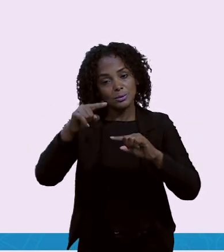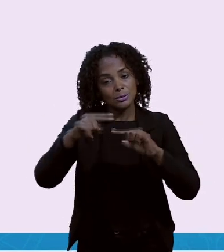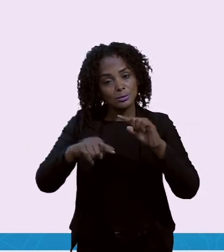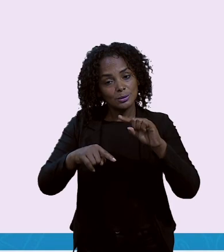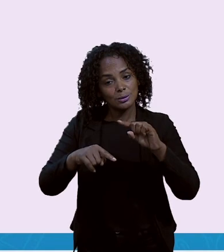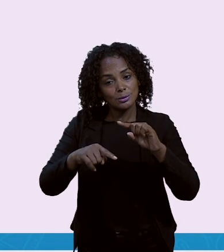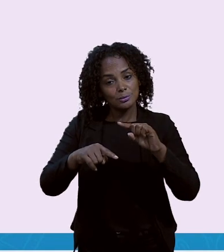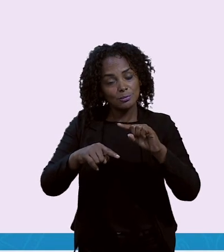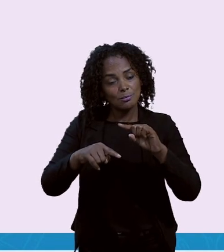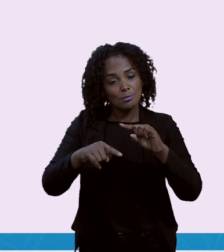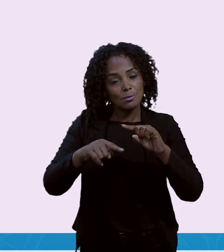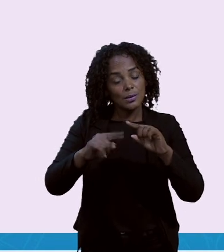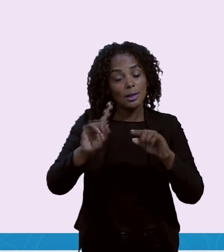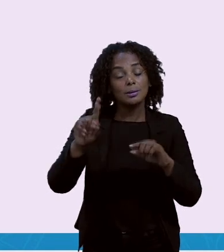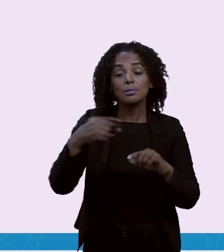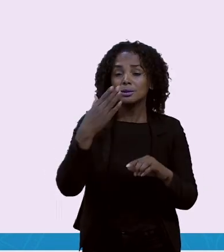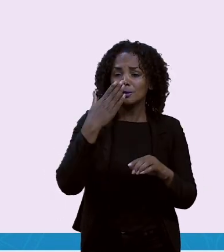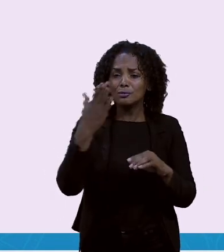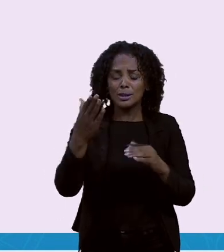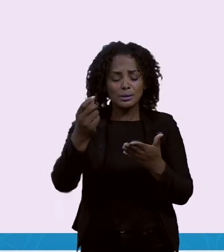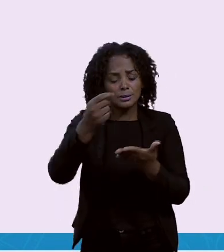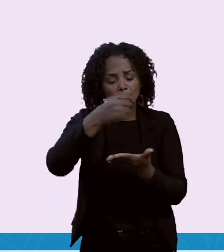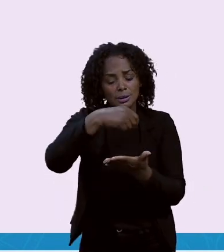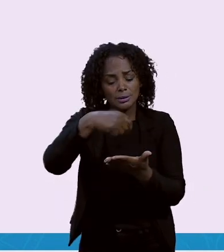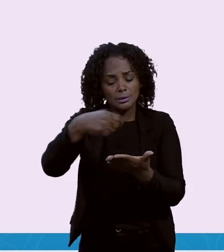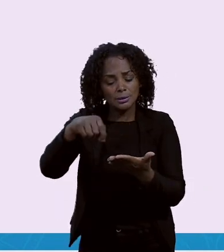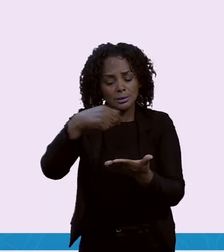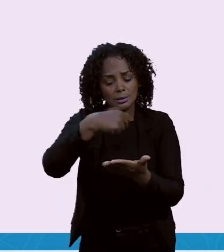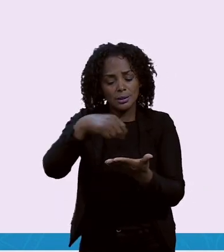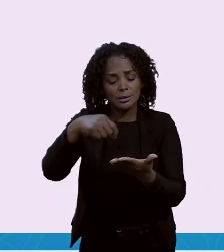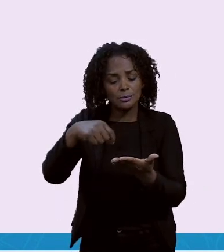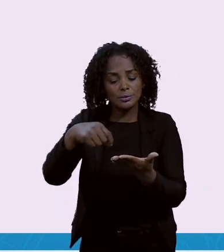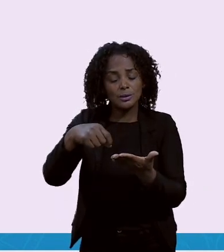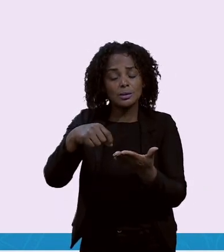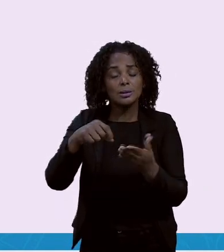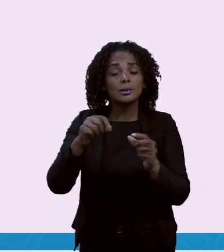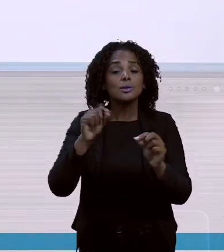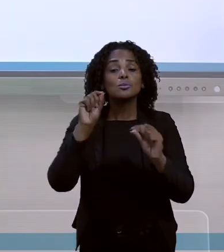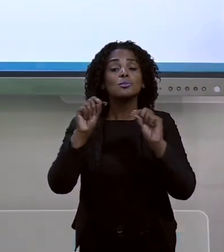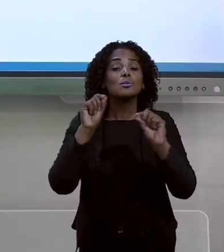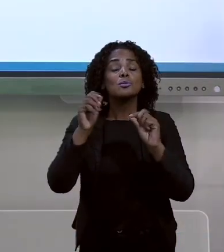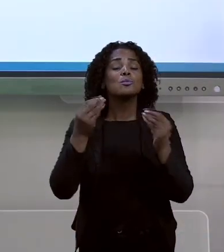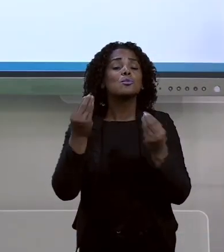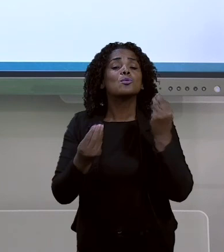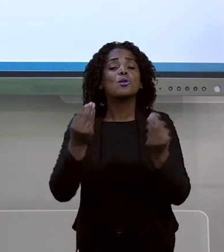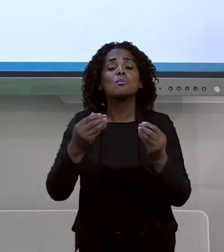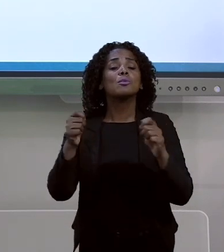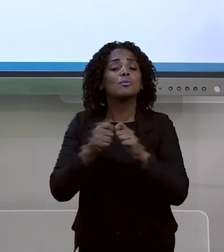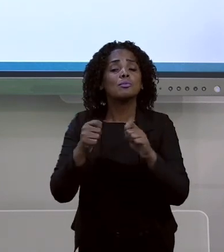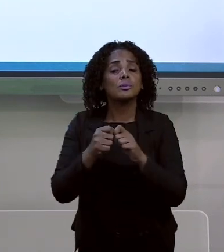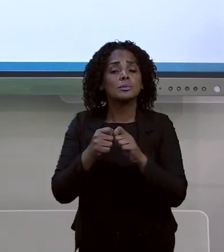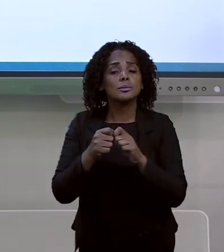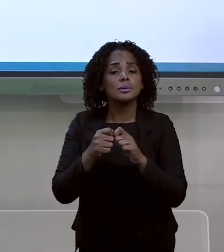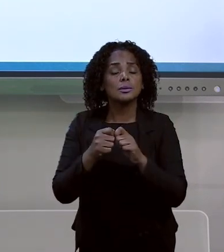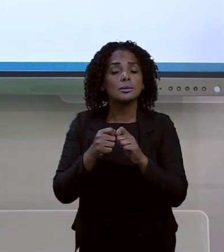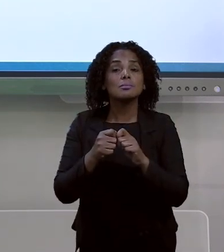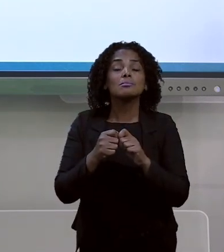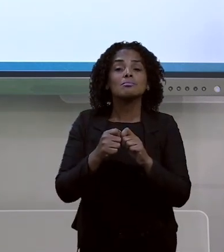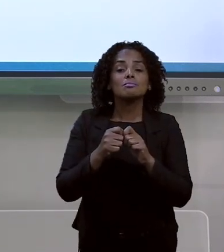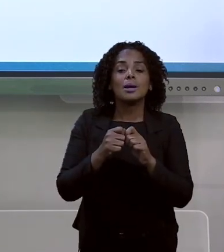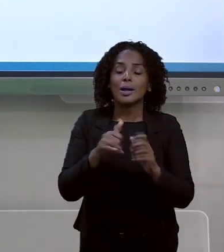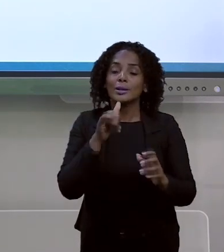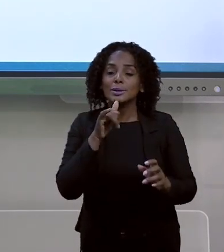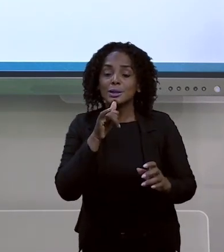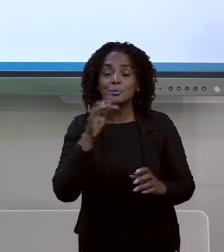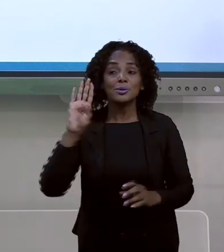na frente de cada um, escreva de que materiais eles são feitos. Se é feito apenas de madeira, você vai escrever